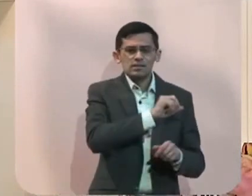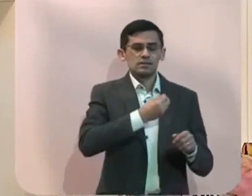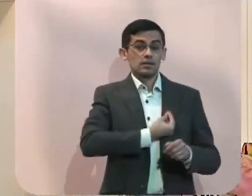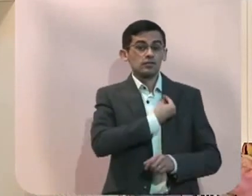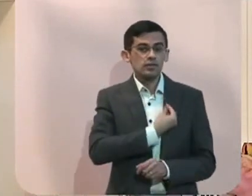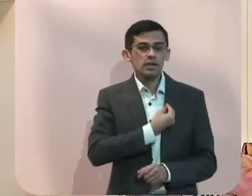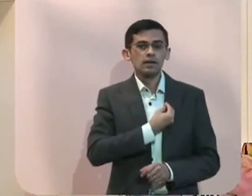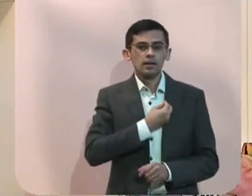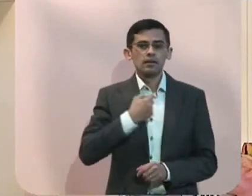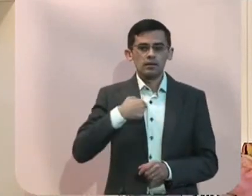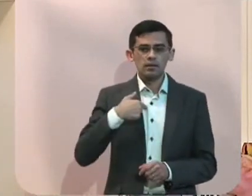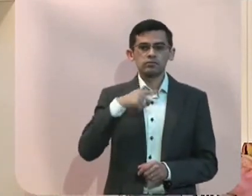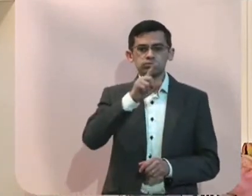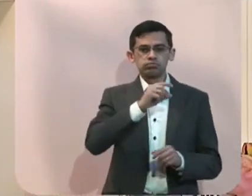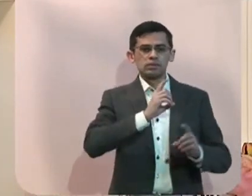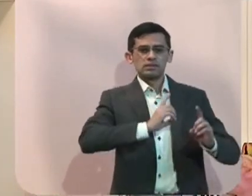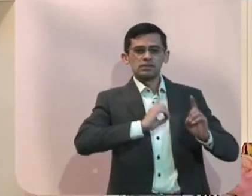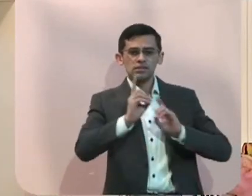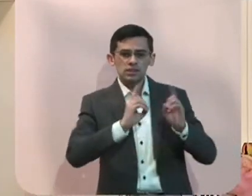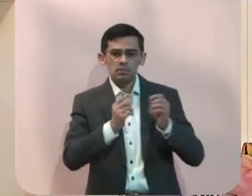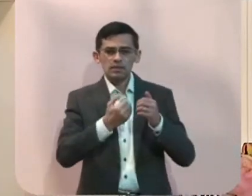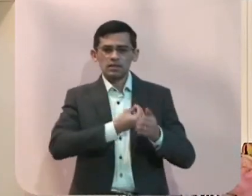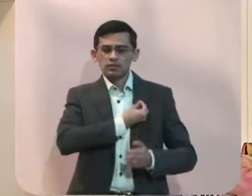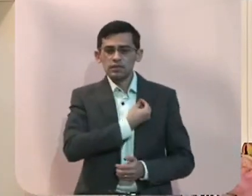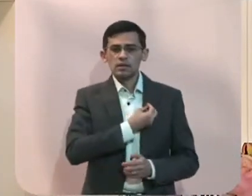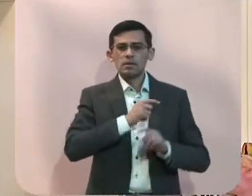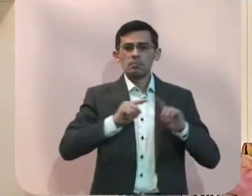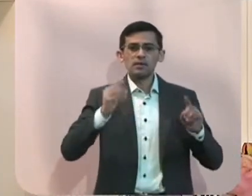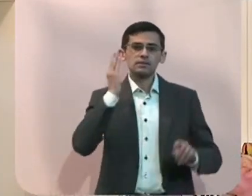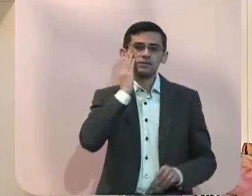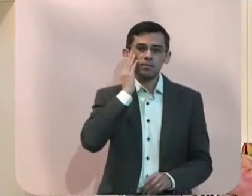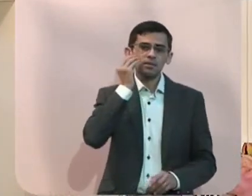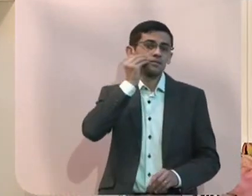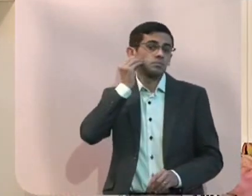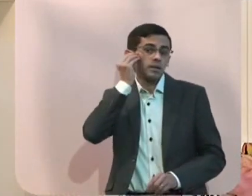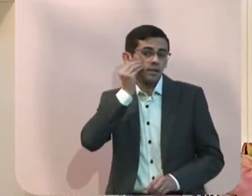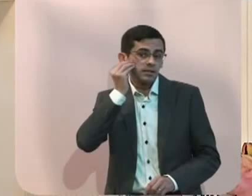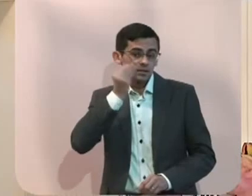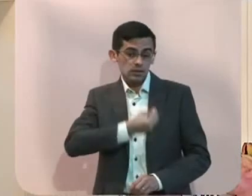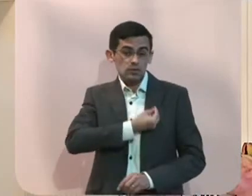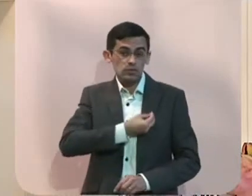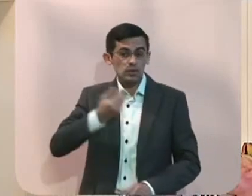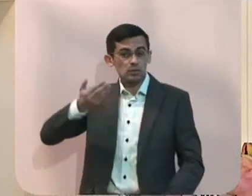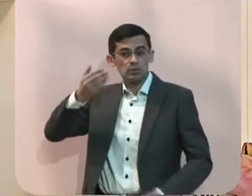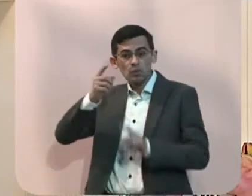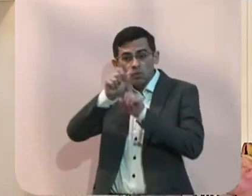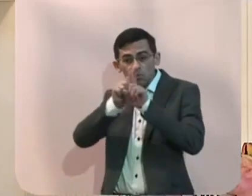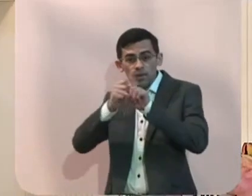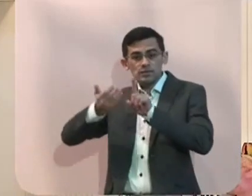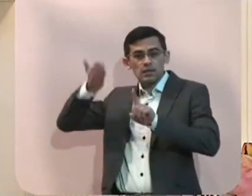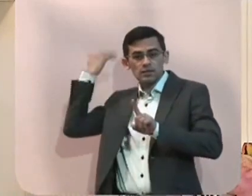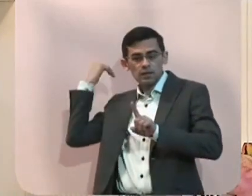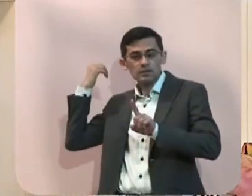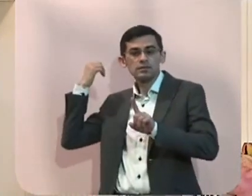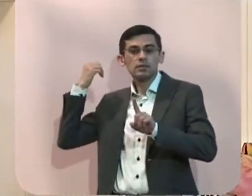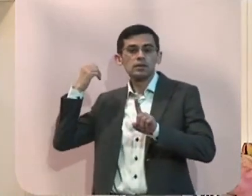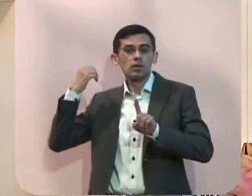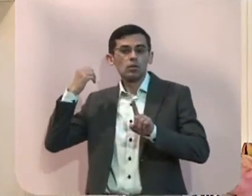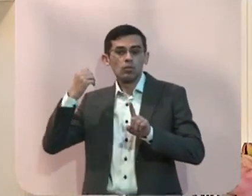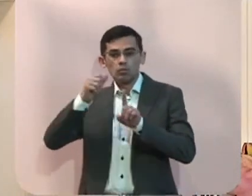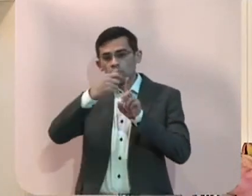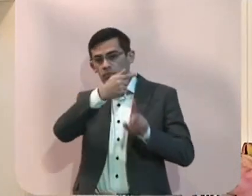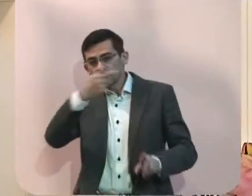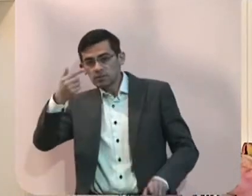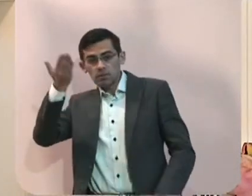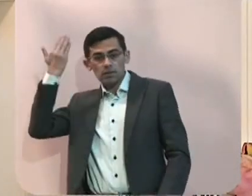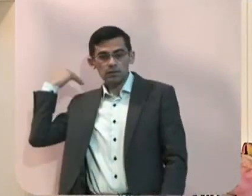seus, eu estou lá nessa dinâmica toda, e sabe, aquela experiência que eu vivi um mês atrás, um dia atrás, uma